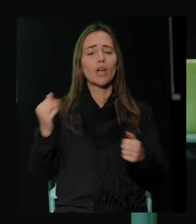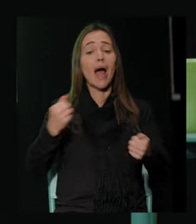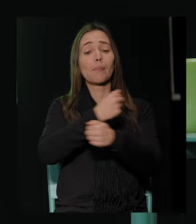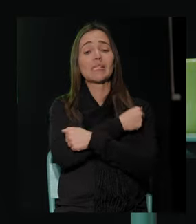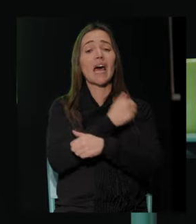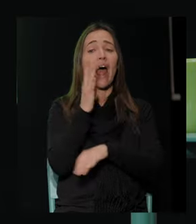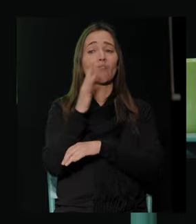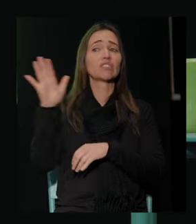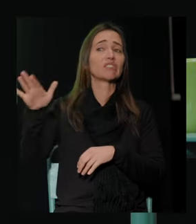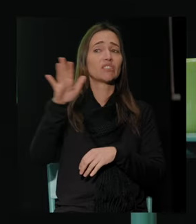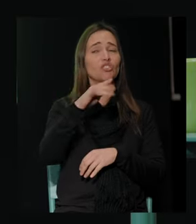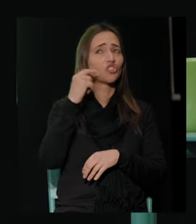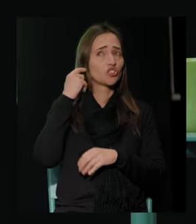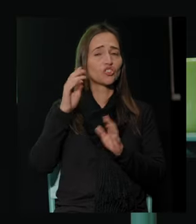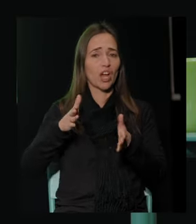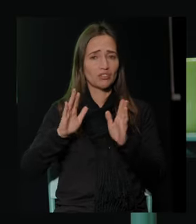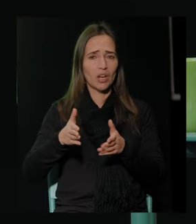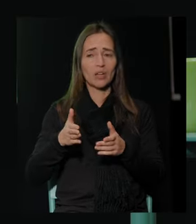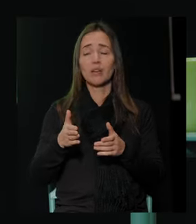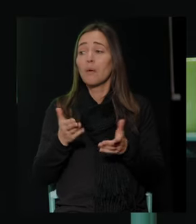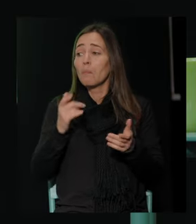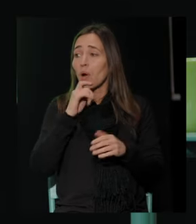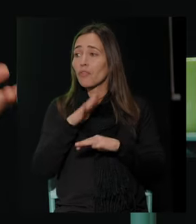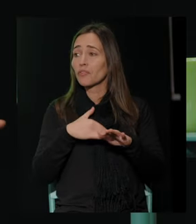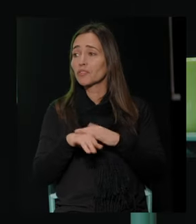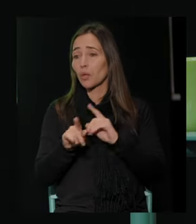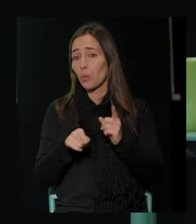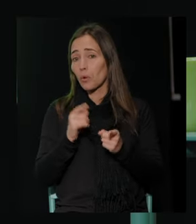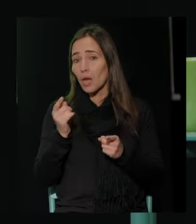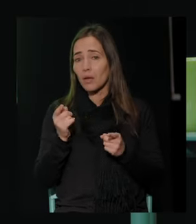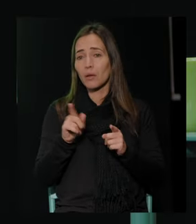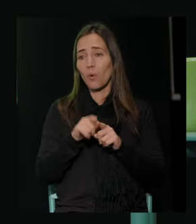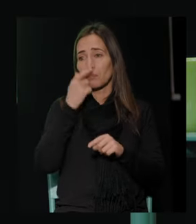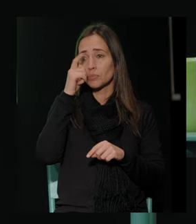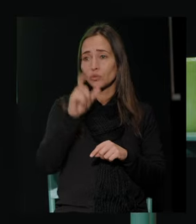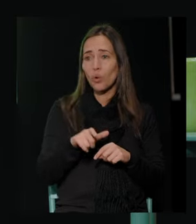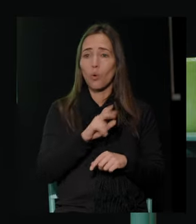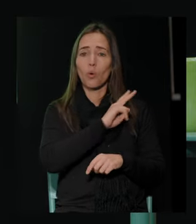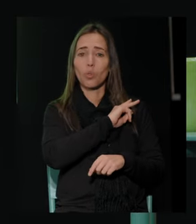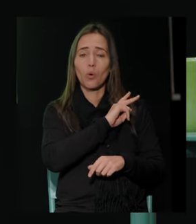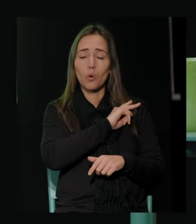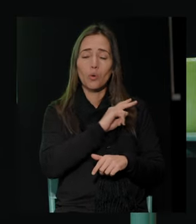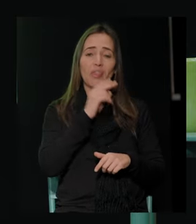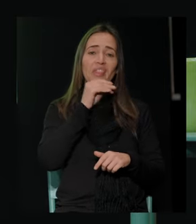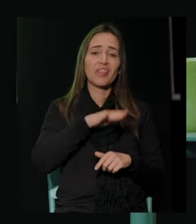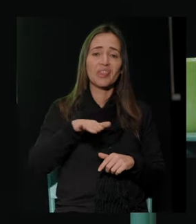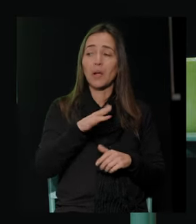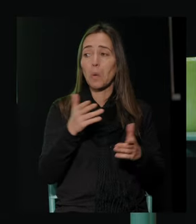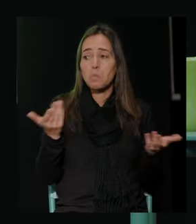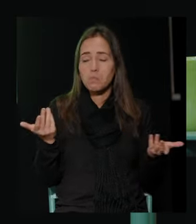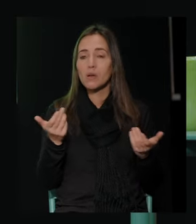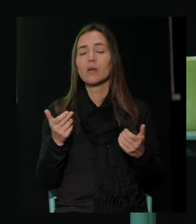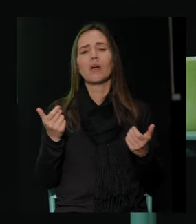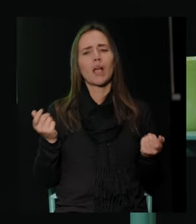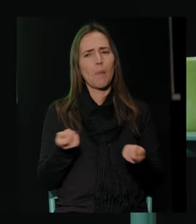início, e não sabiam mesmo o que é que se poderia então fazer como cidadão, como proprietário. E então foi uma campanha